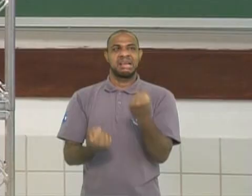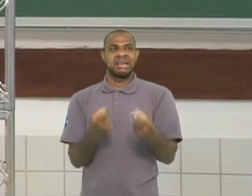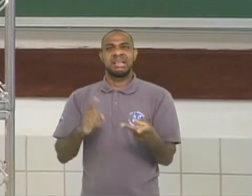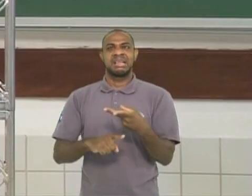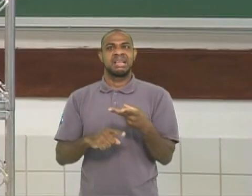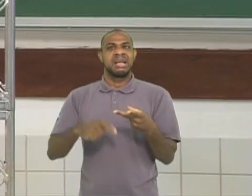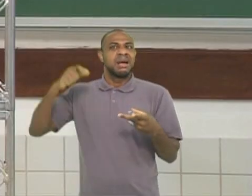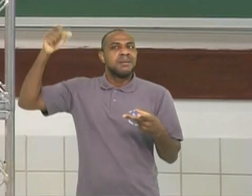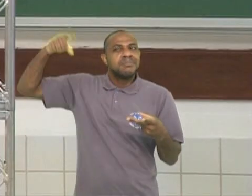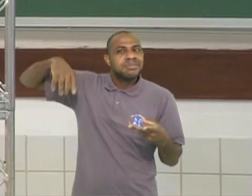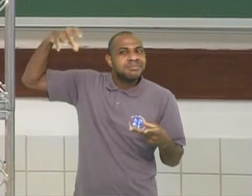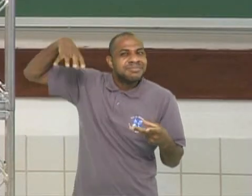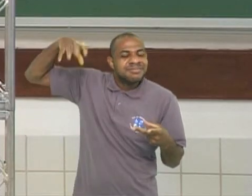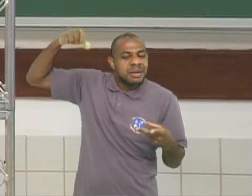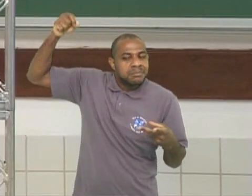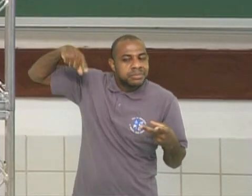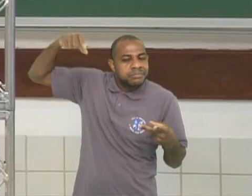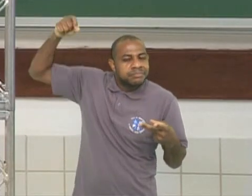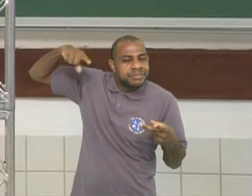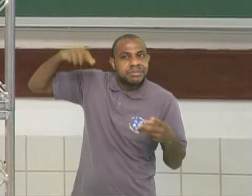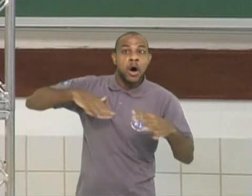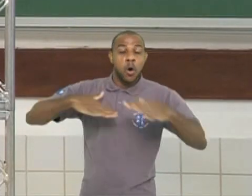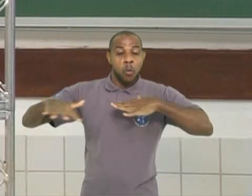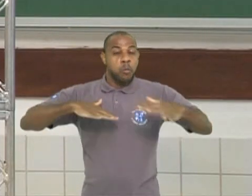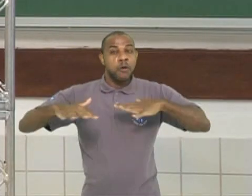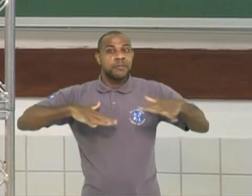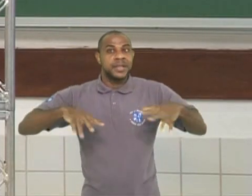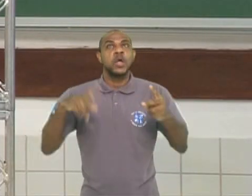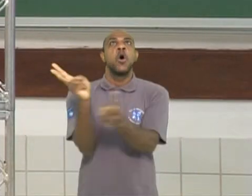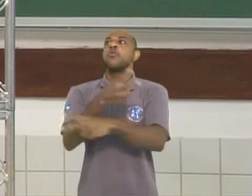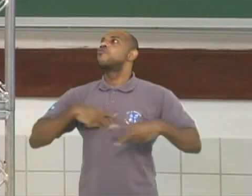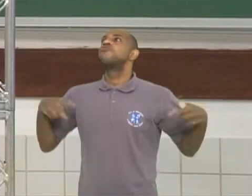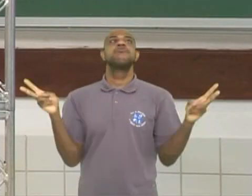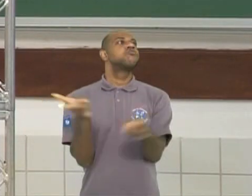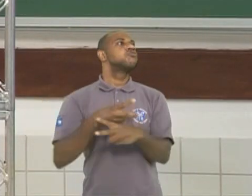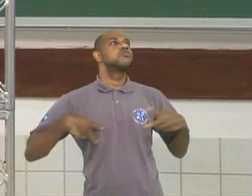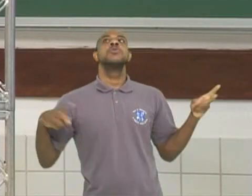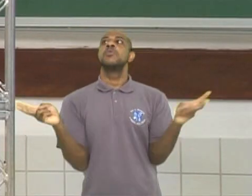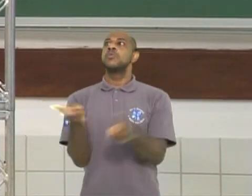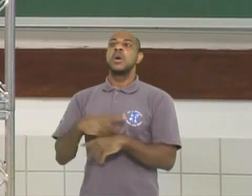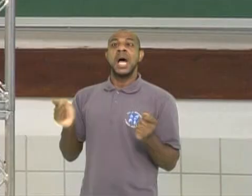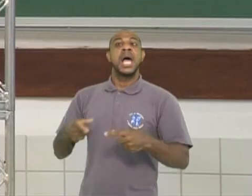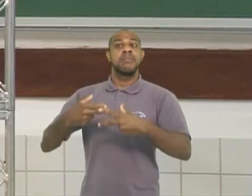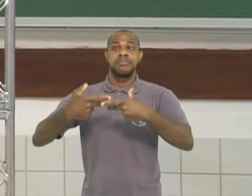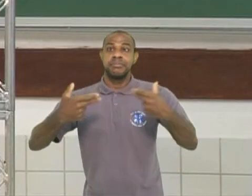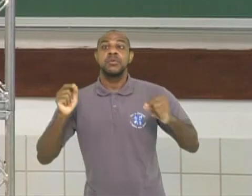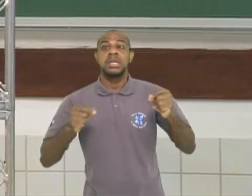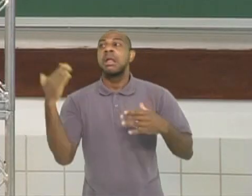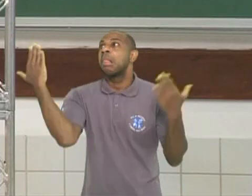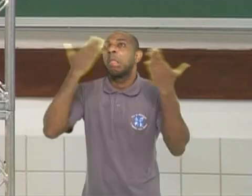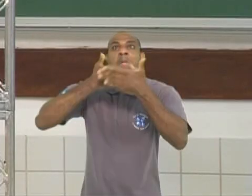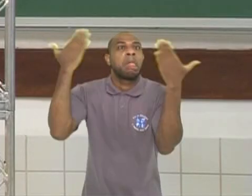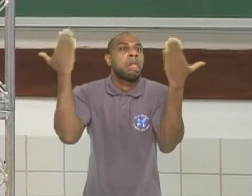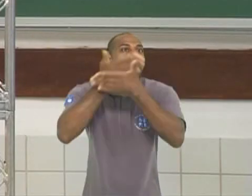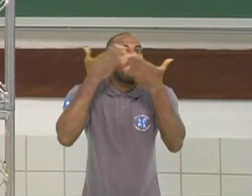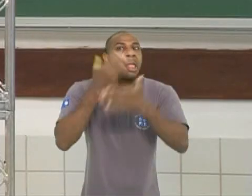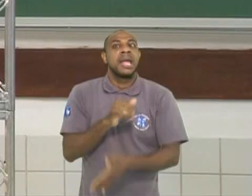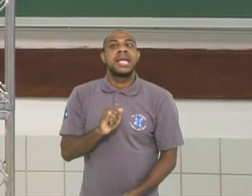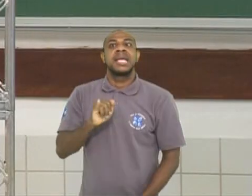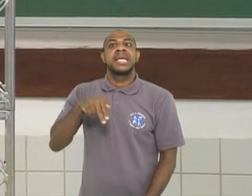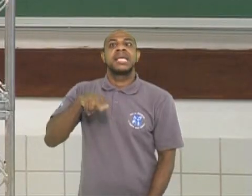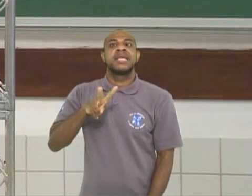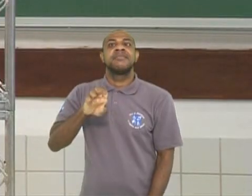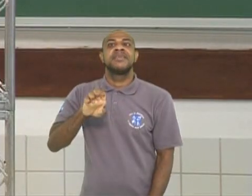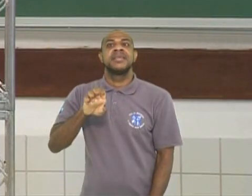da gota da chuva caindo, o movimento dos ventos, são elementos invisíveis que